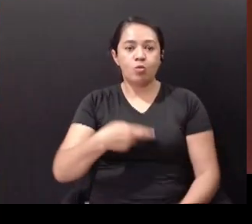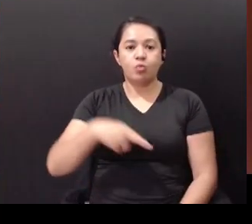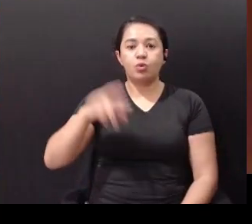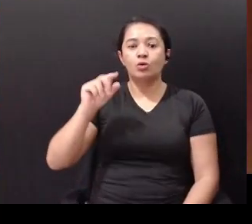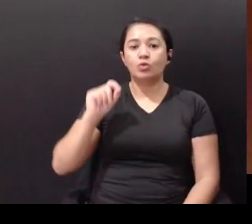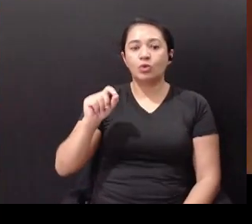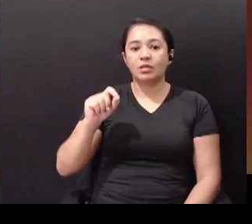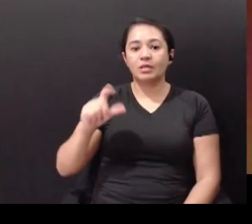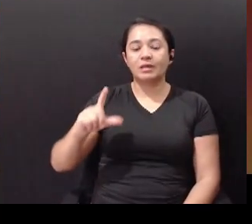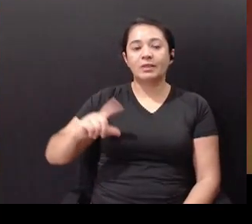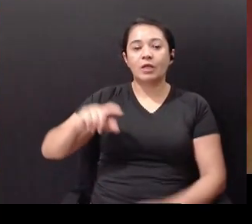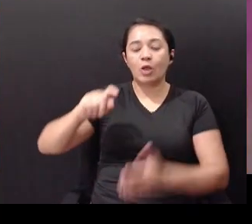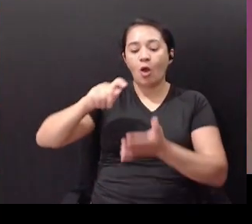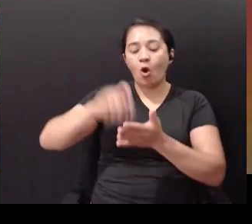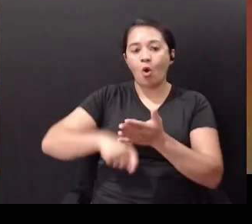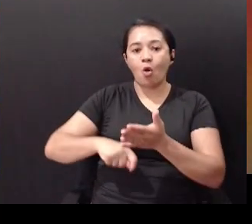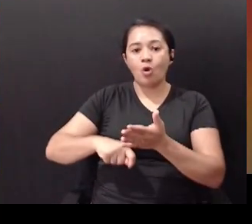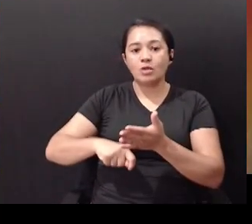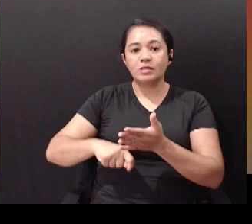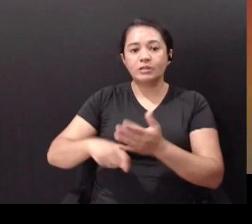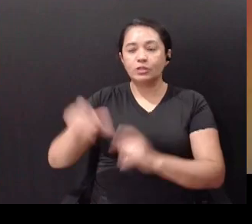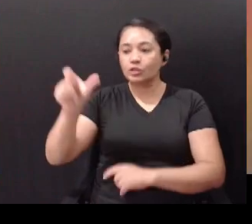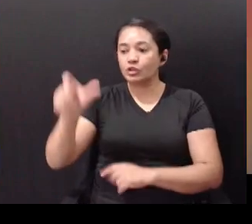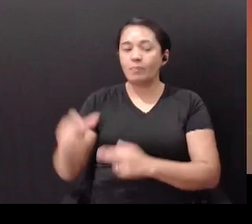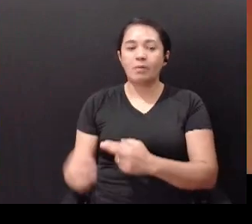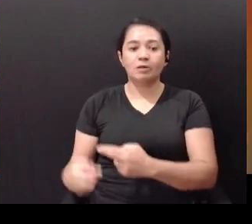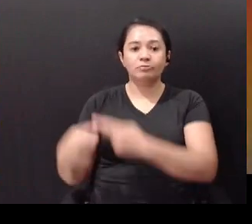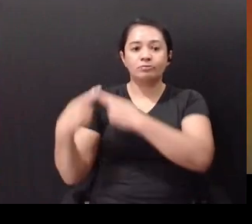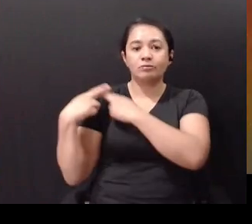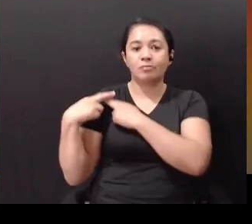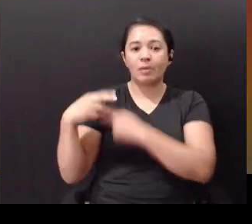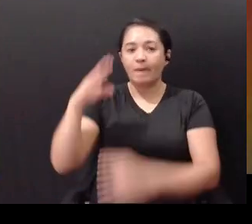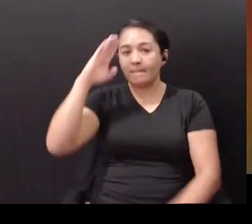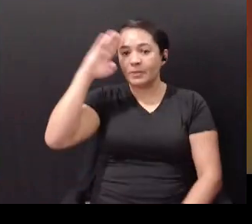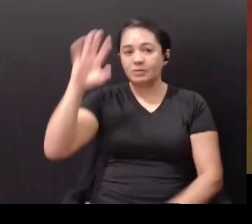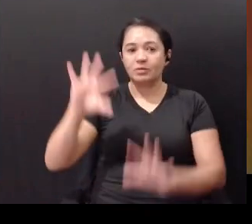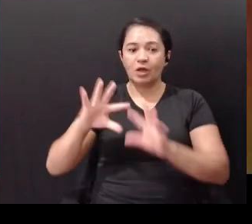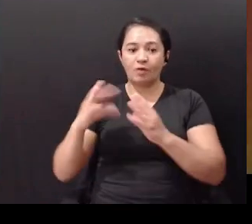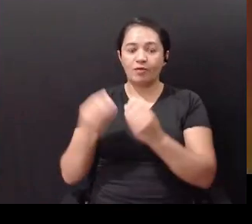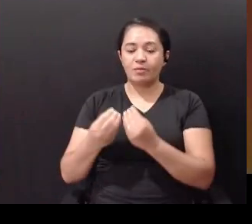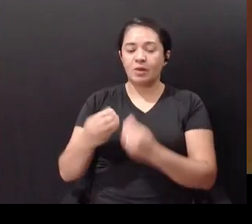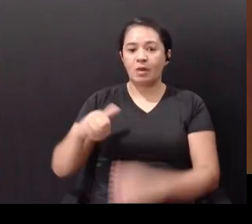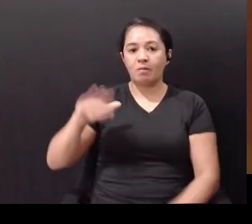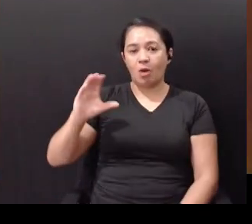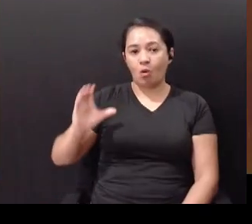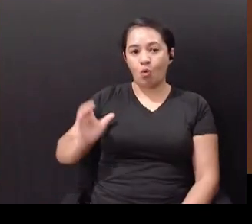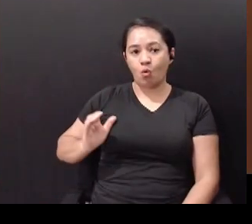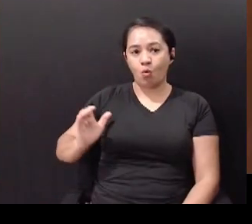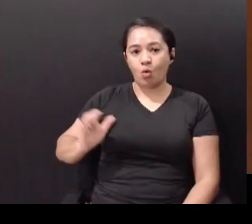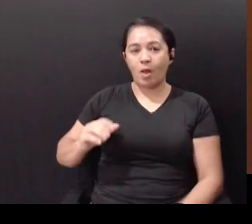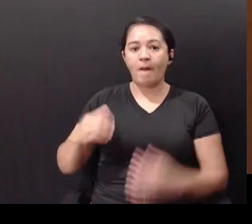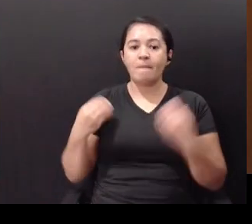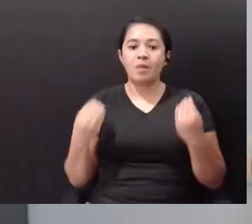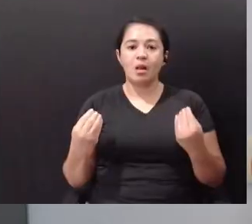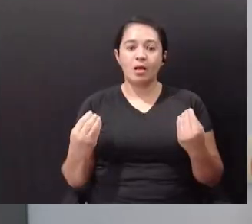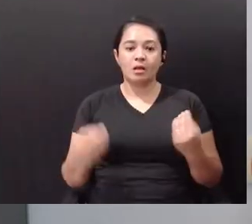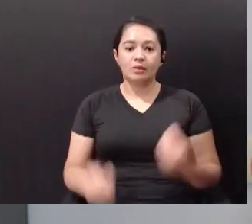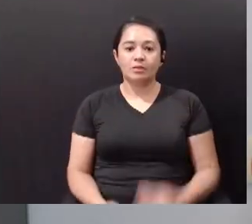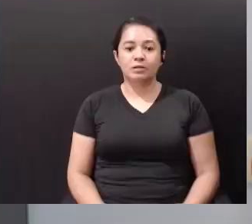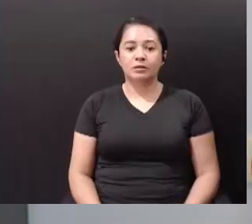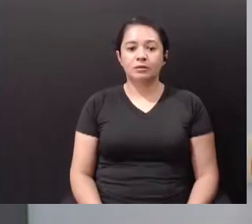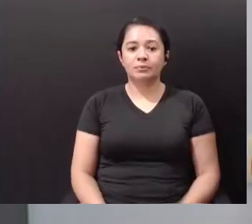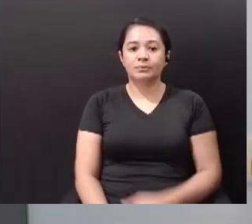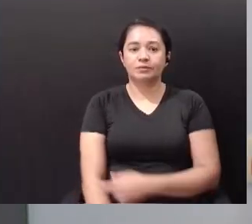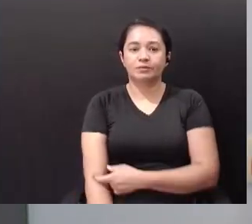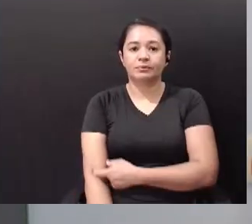de tutores, em especial por famílias mais abastadas, para que esses tutores tomassem conta